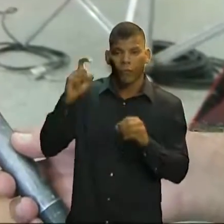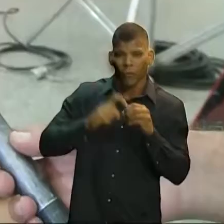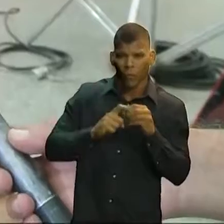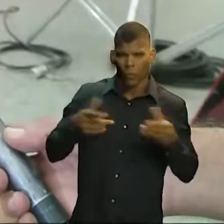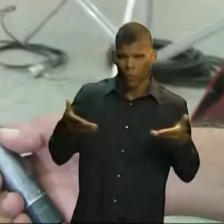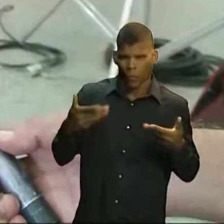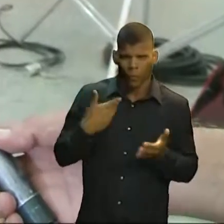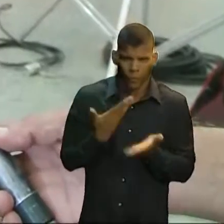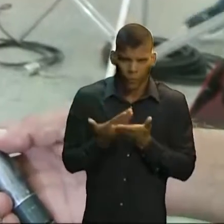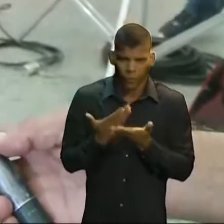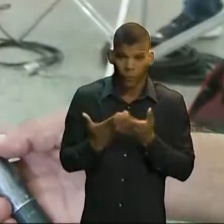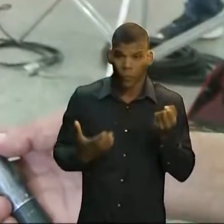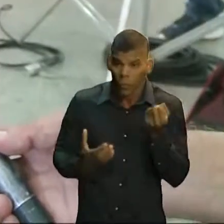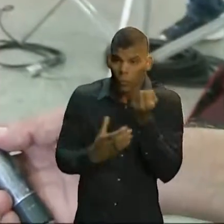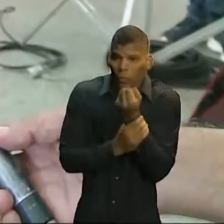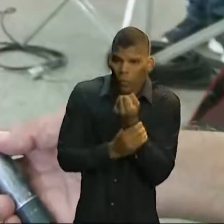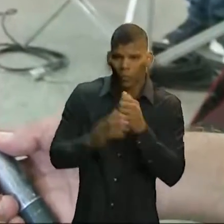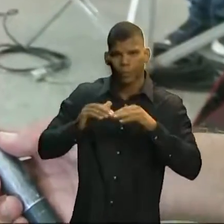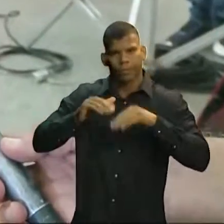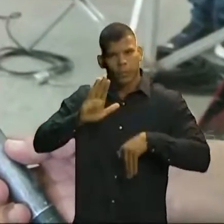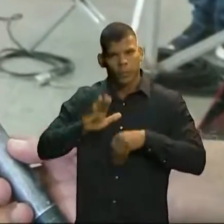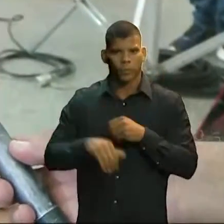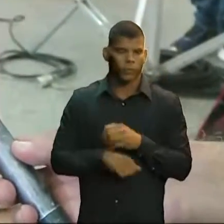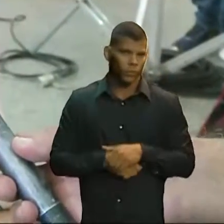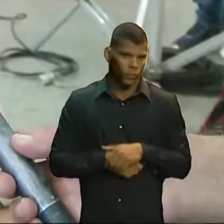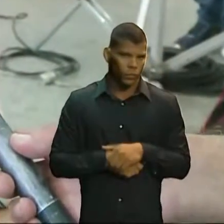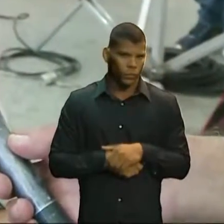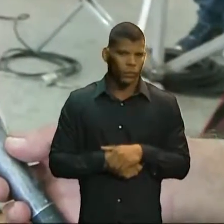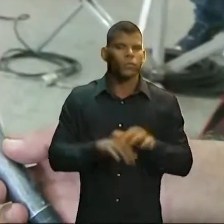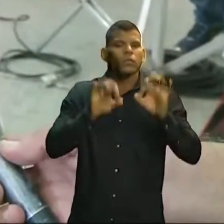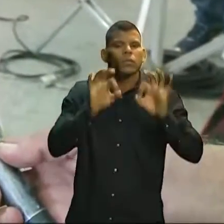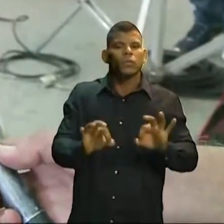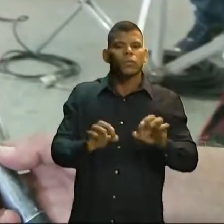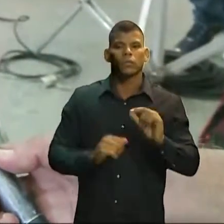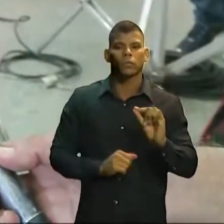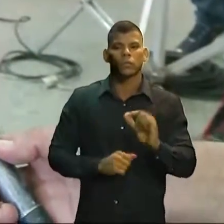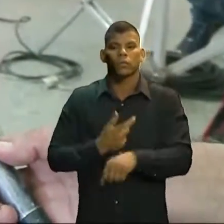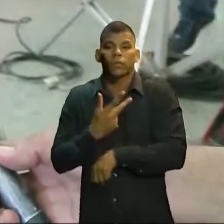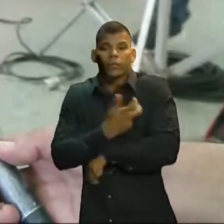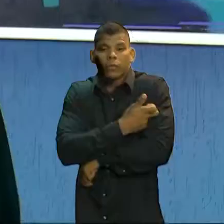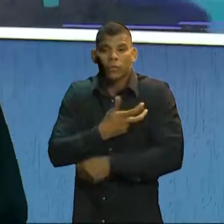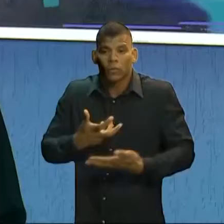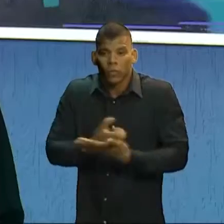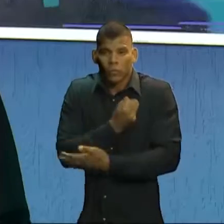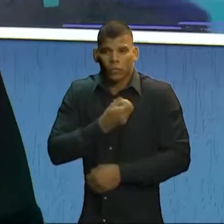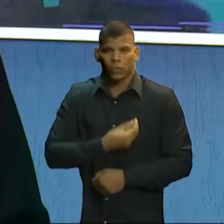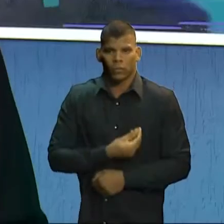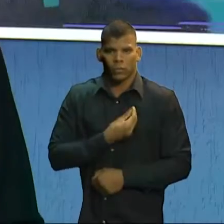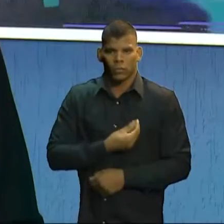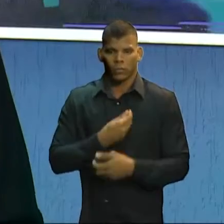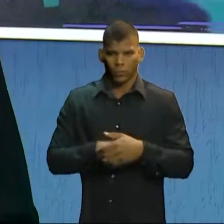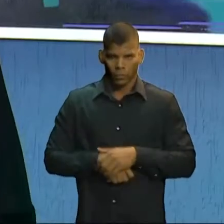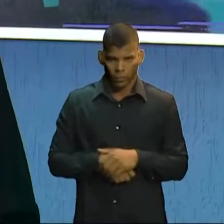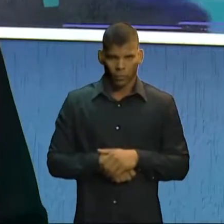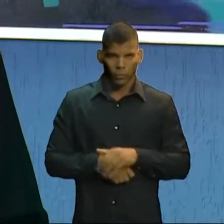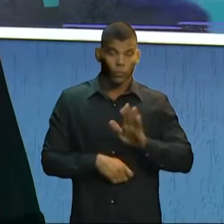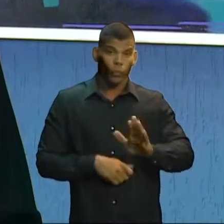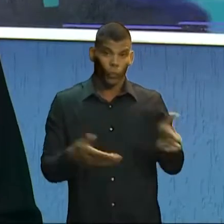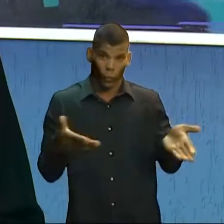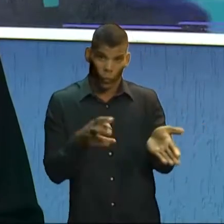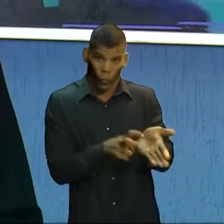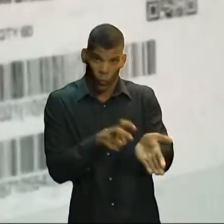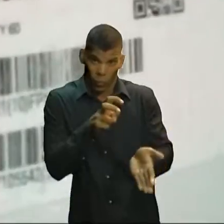agora com segurança, com maior segurança, e com certeza a vacina salva vidas. Na manhã desta